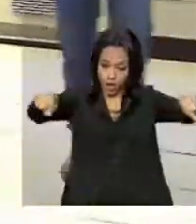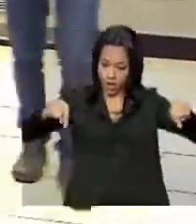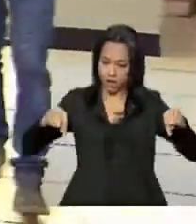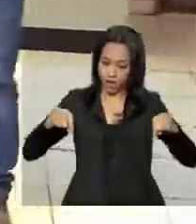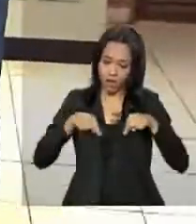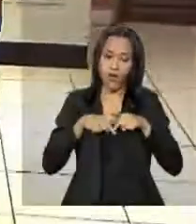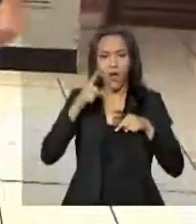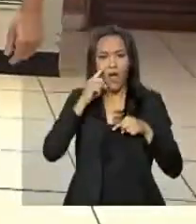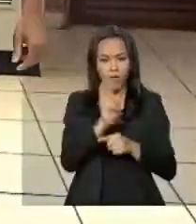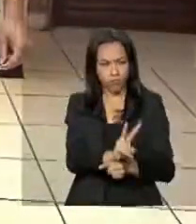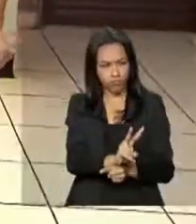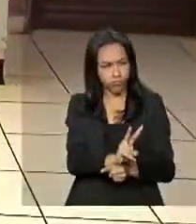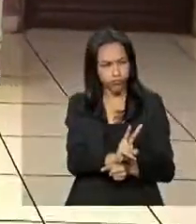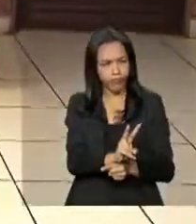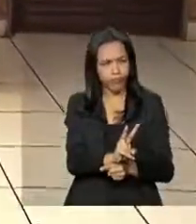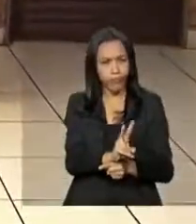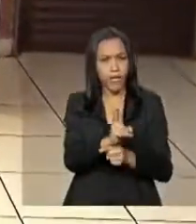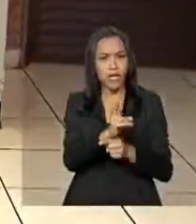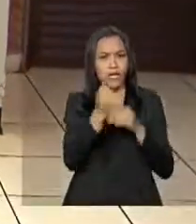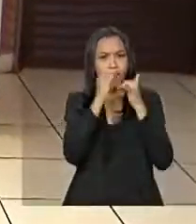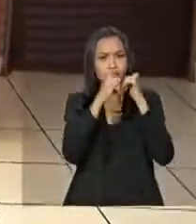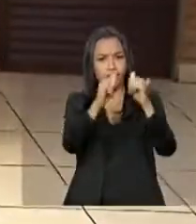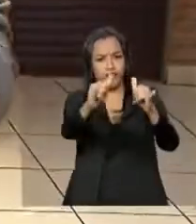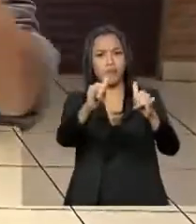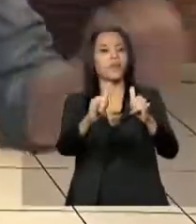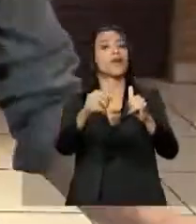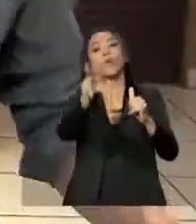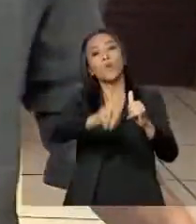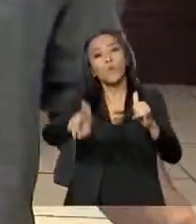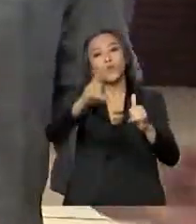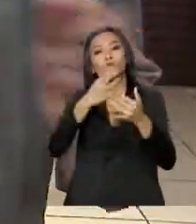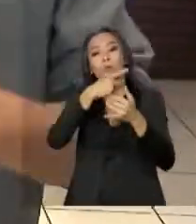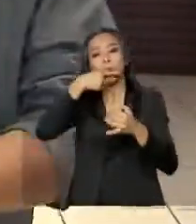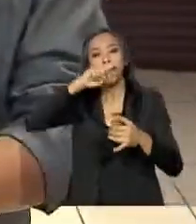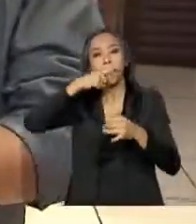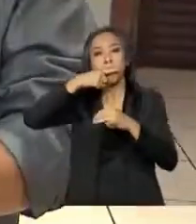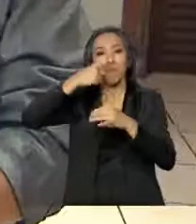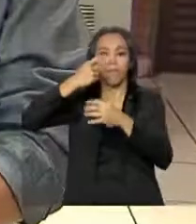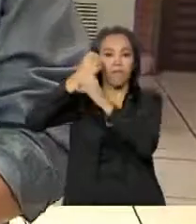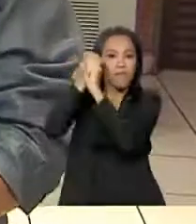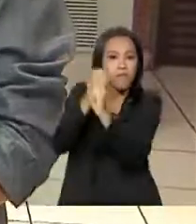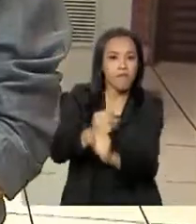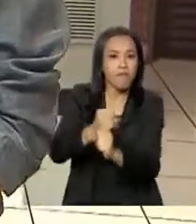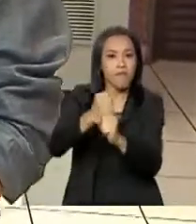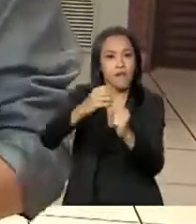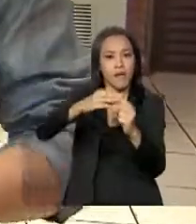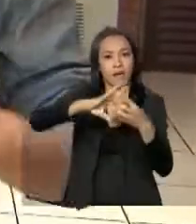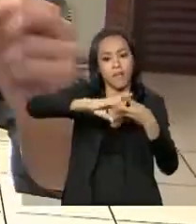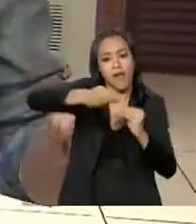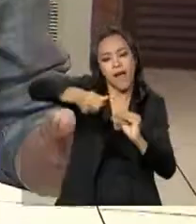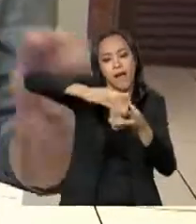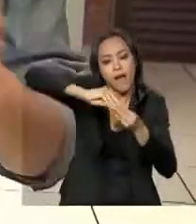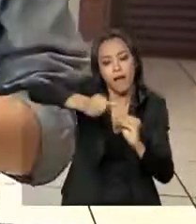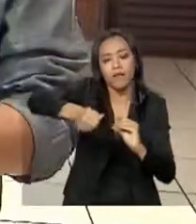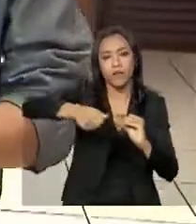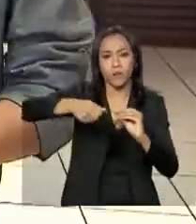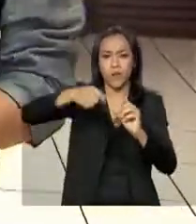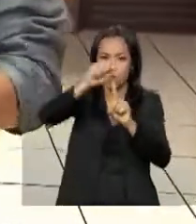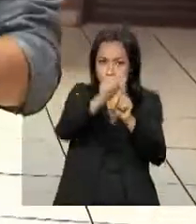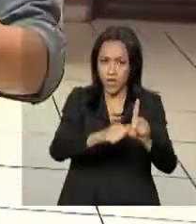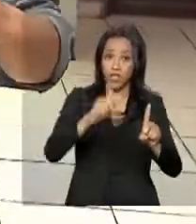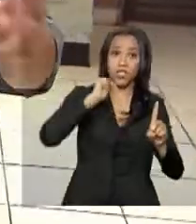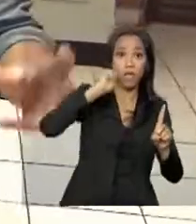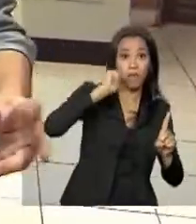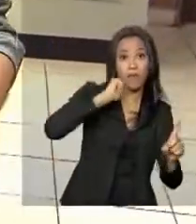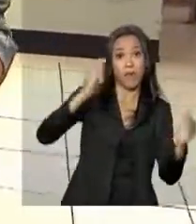sendo monitorada a geração elétrica a partir da queima do bagaço e da palha da cana-de-açúcar. Entre abril e novembro,